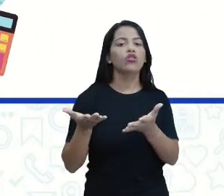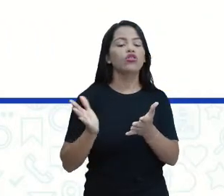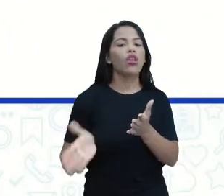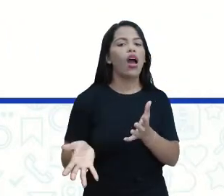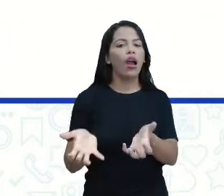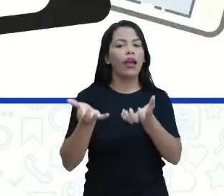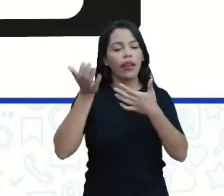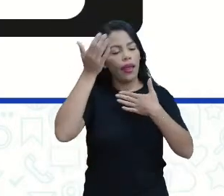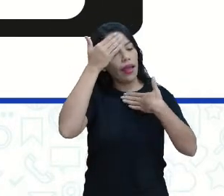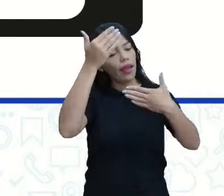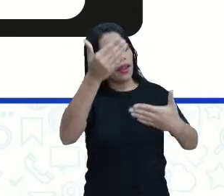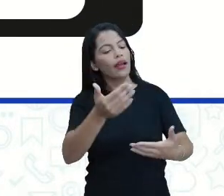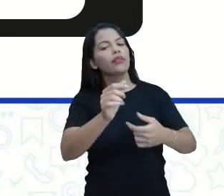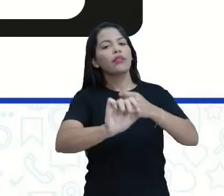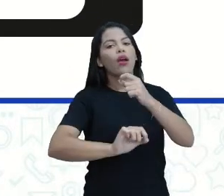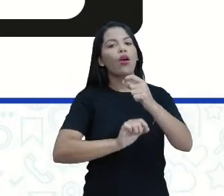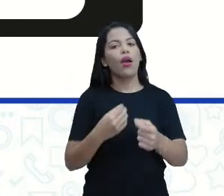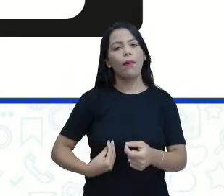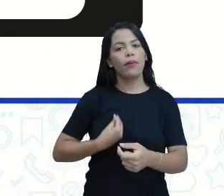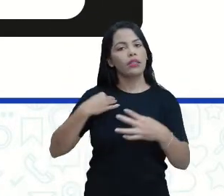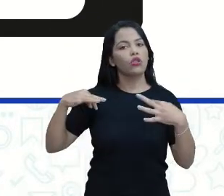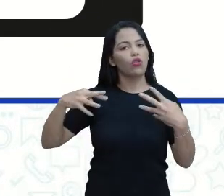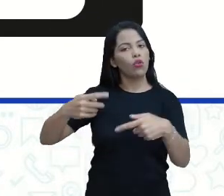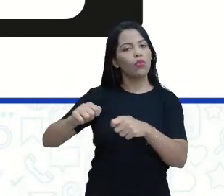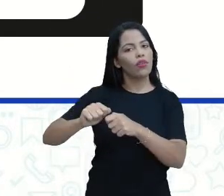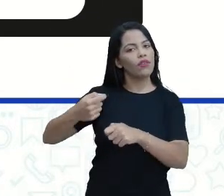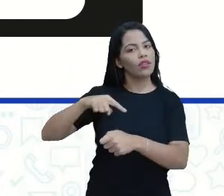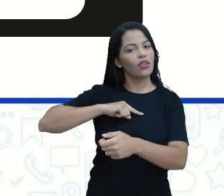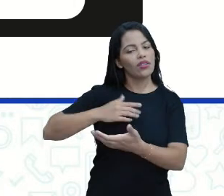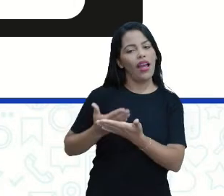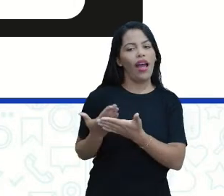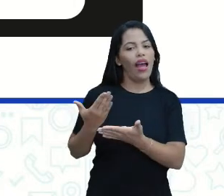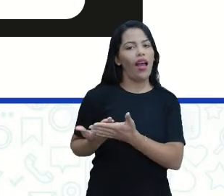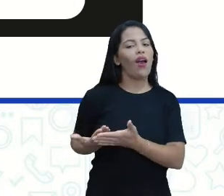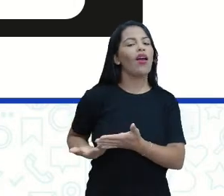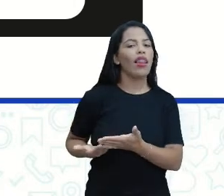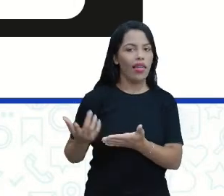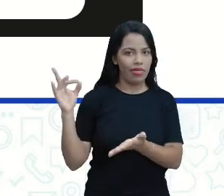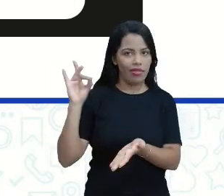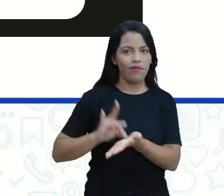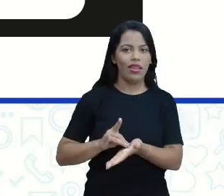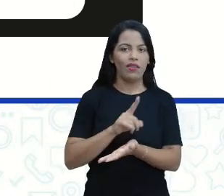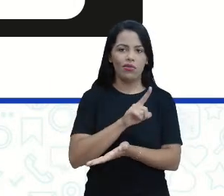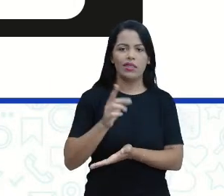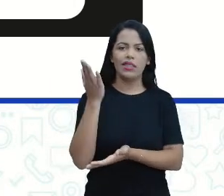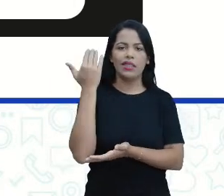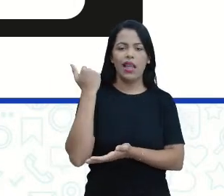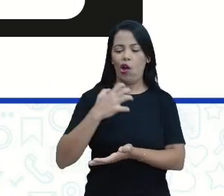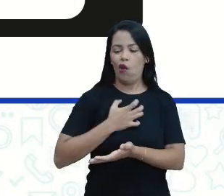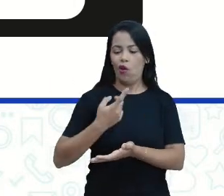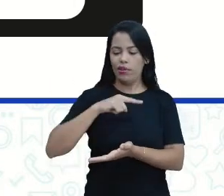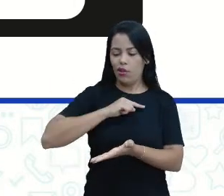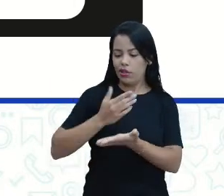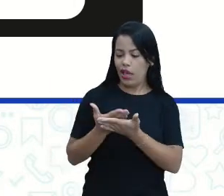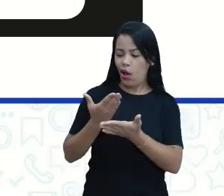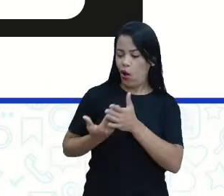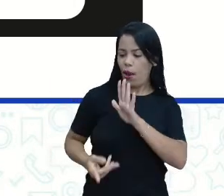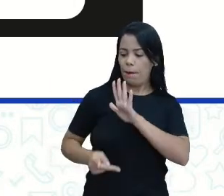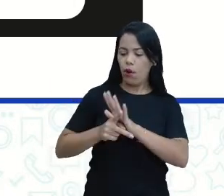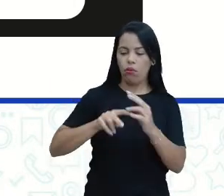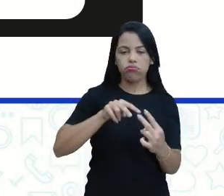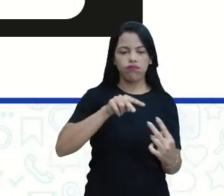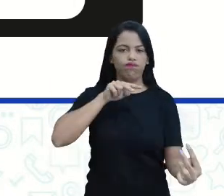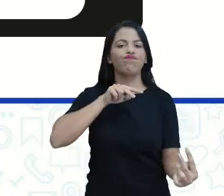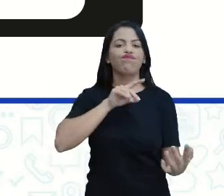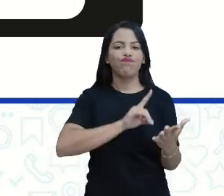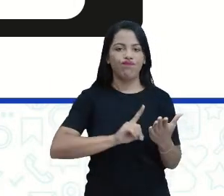agradecer nesse momento a presença aqui de todo mundo que faz a aula acontecer. Vocês sabem que o formato da nossa aula é um formato digital, possibilita que